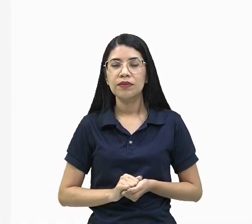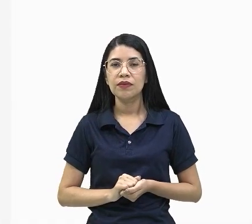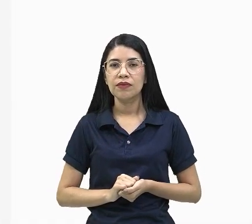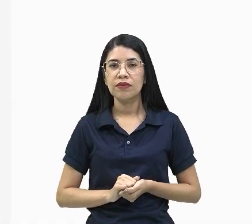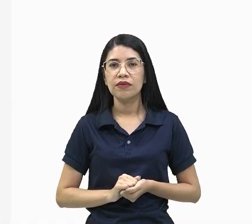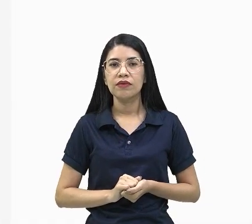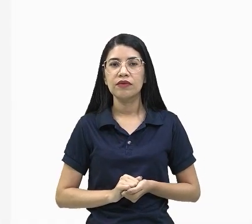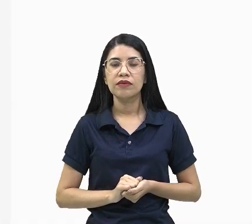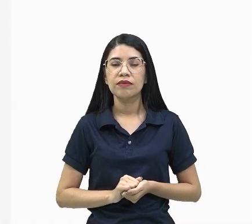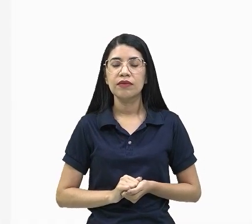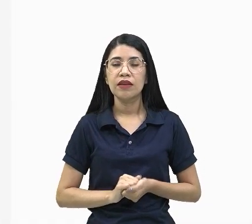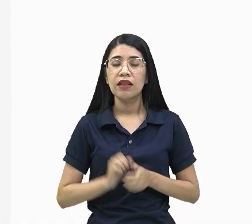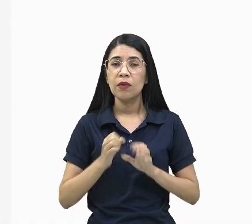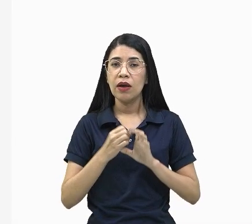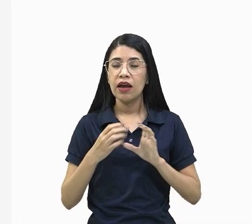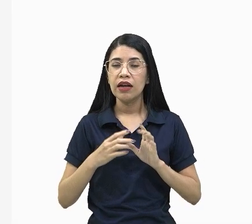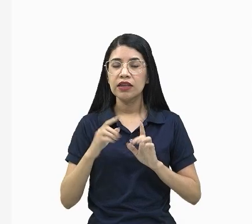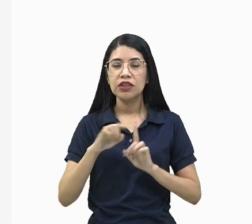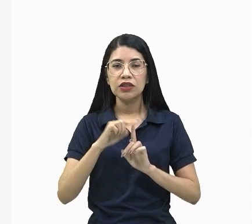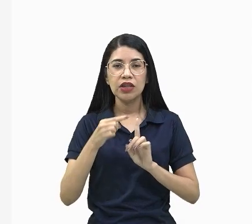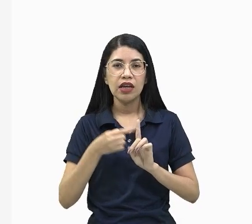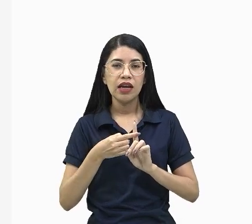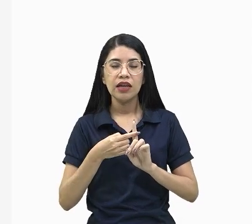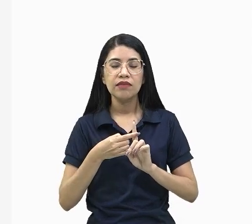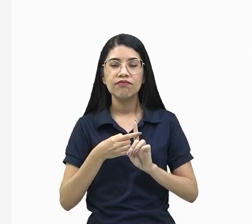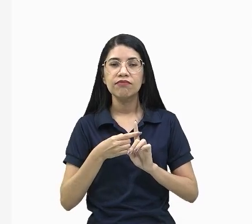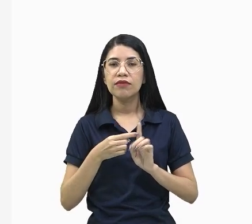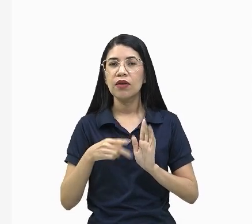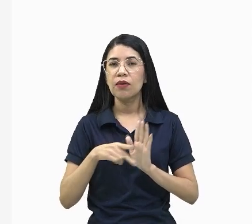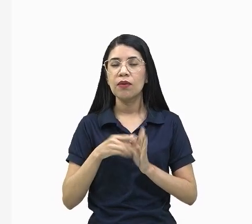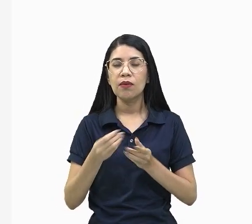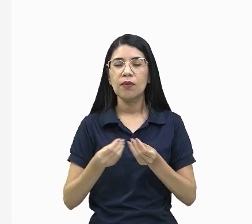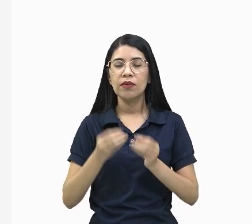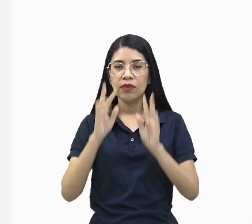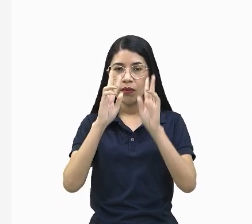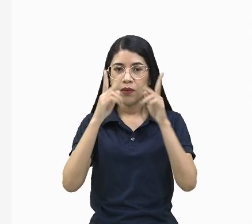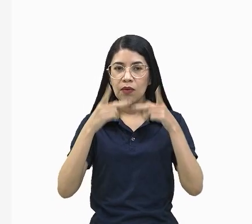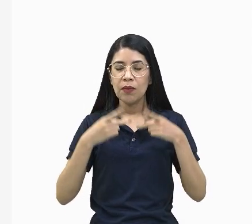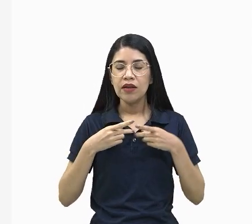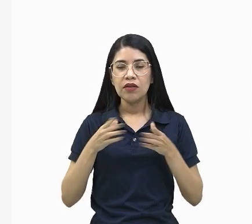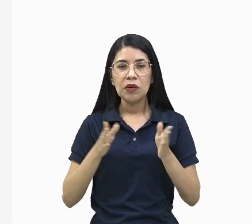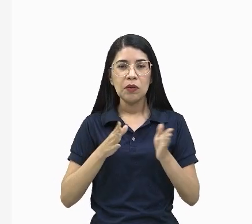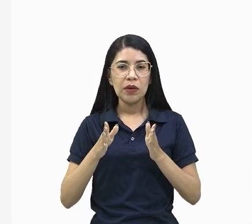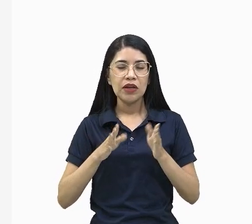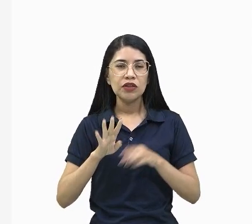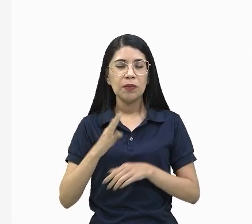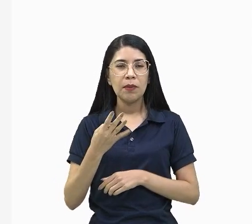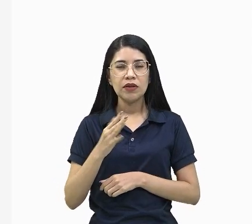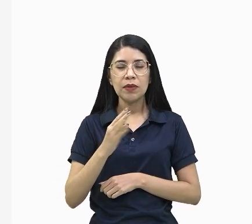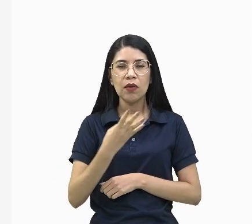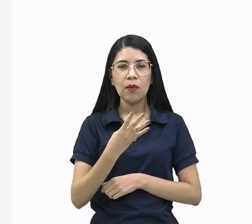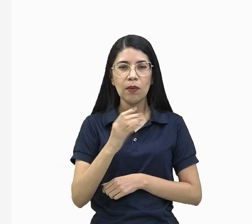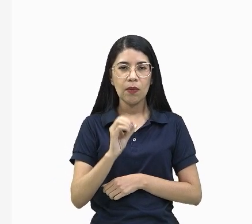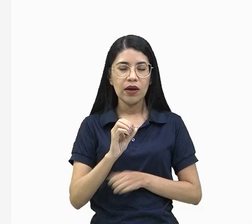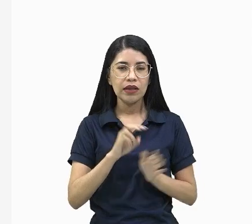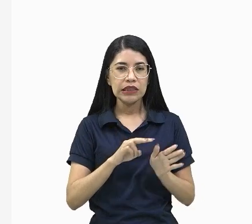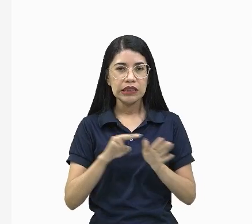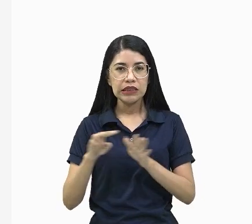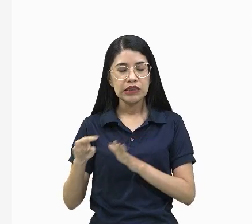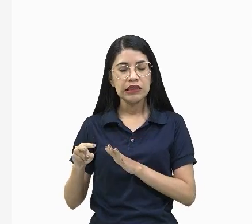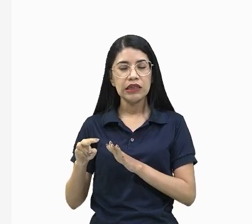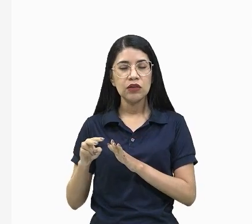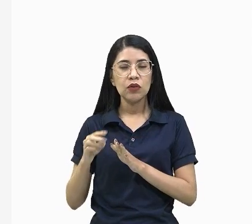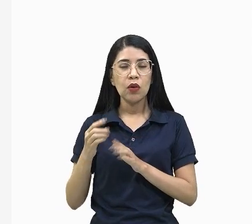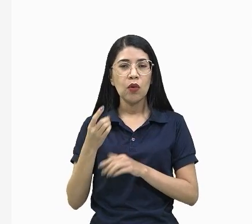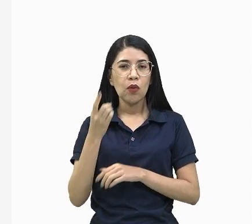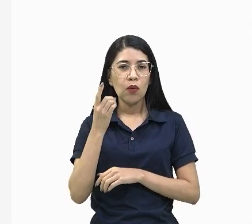Então, características gerais da gravidez. A gravidez humana normalmente dura cerca de 40 semanas a partir do primeiro